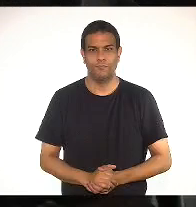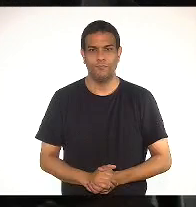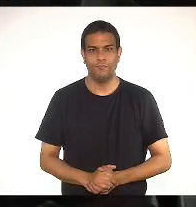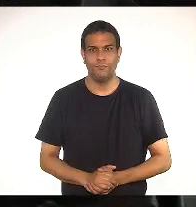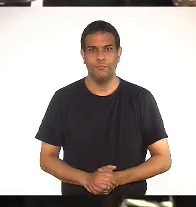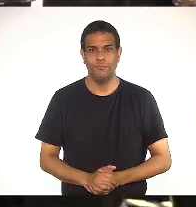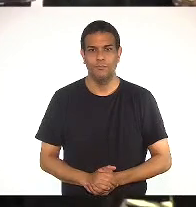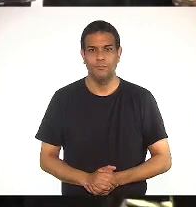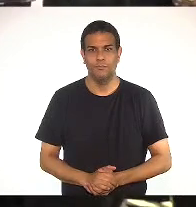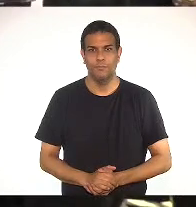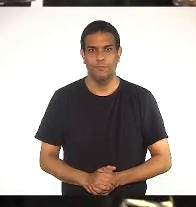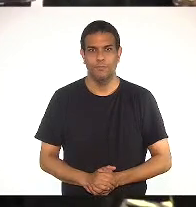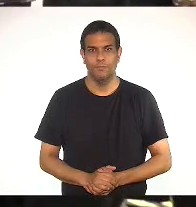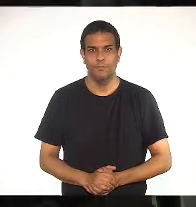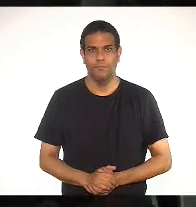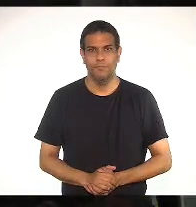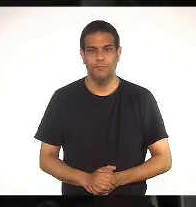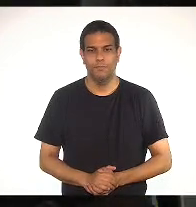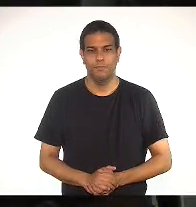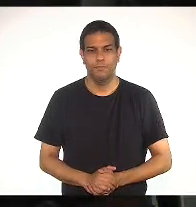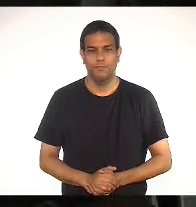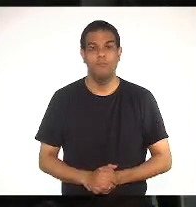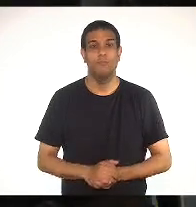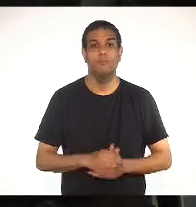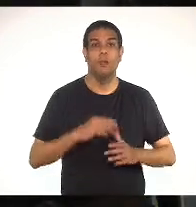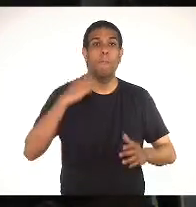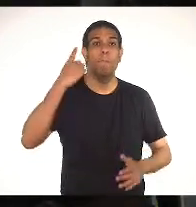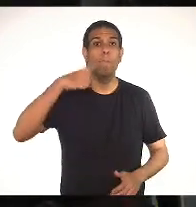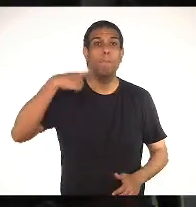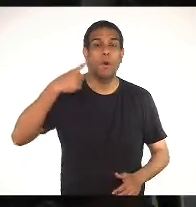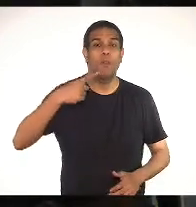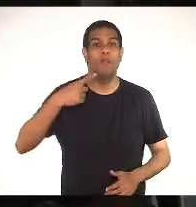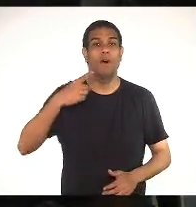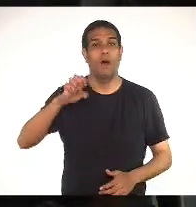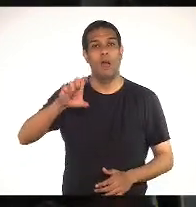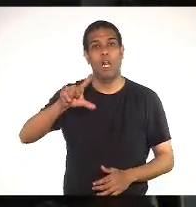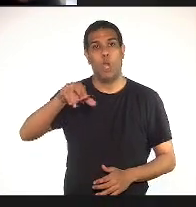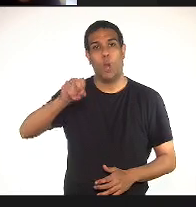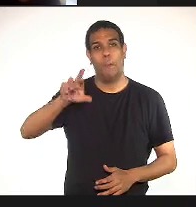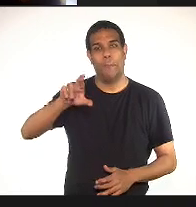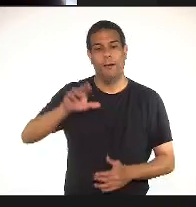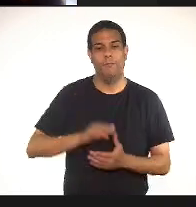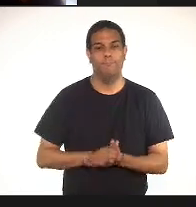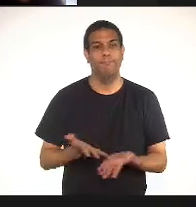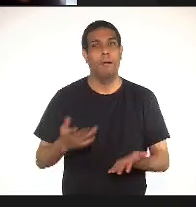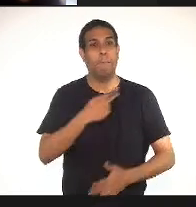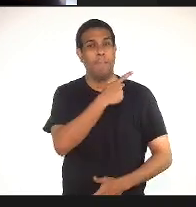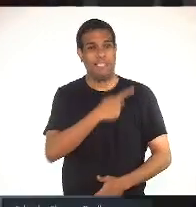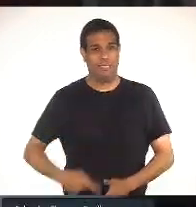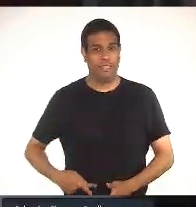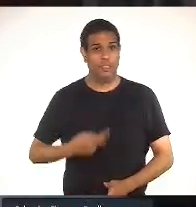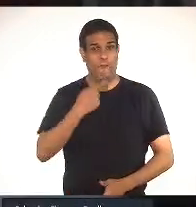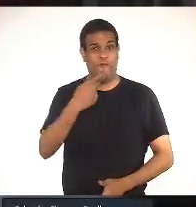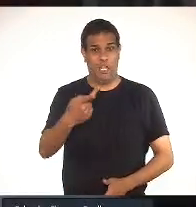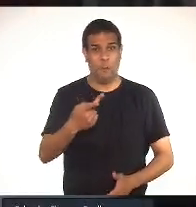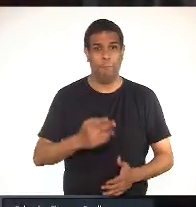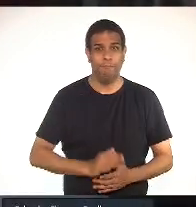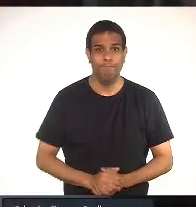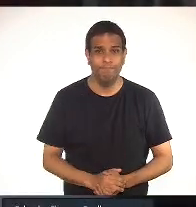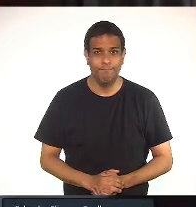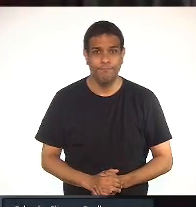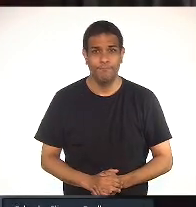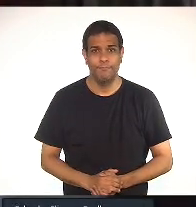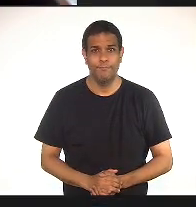Tudo para isso. Pela Comissão de Cultura, deputado Eliomar Coelho. Presidente, eu faço...